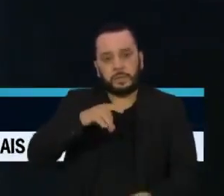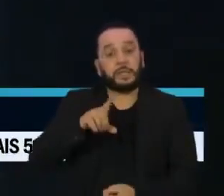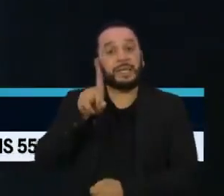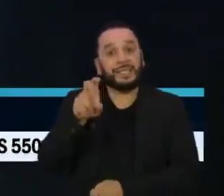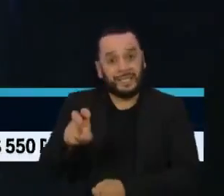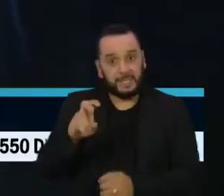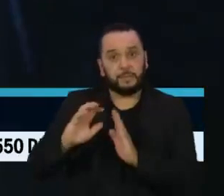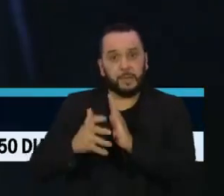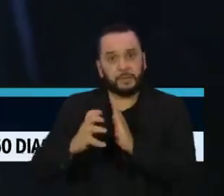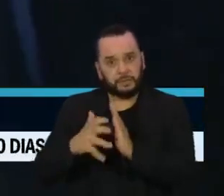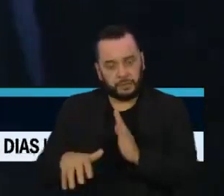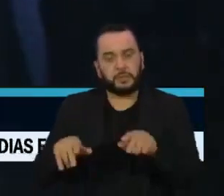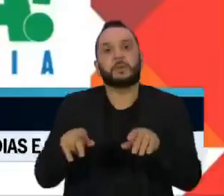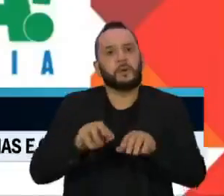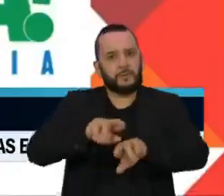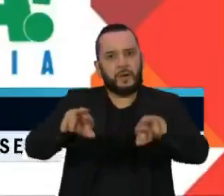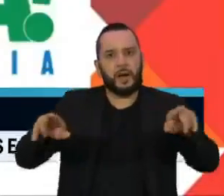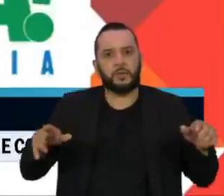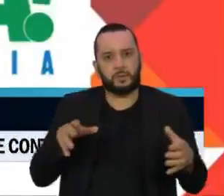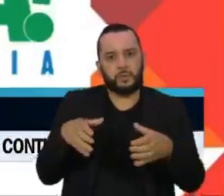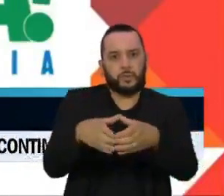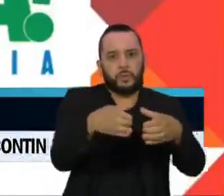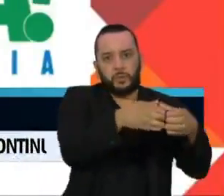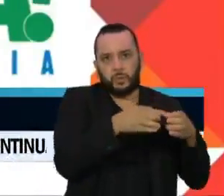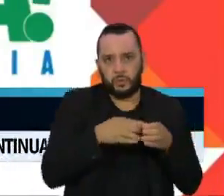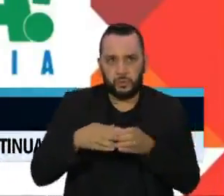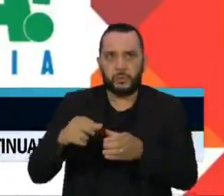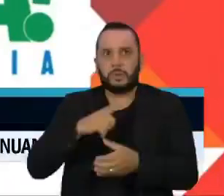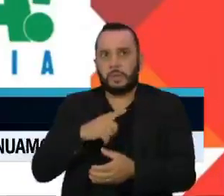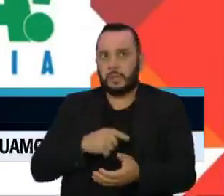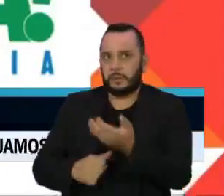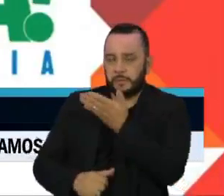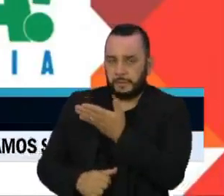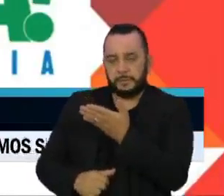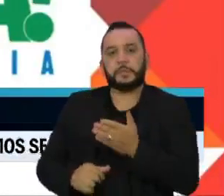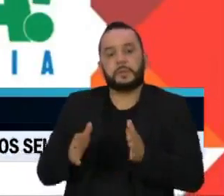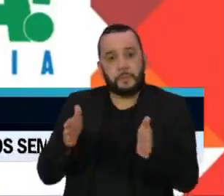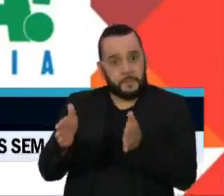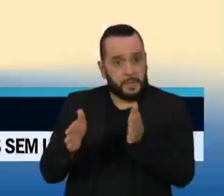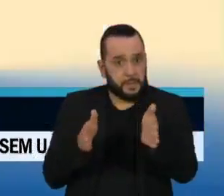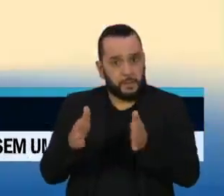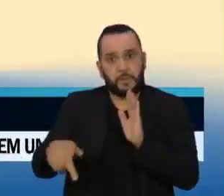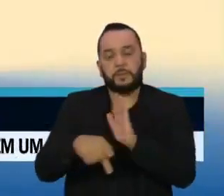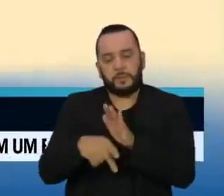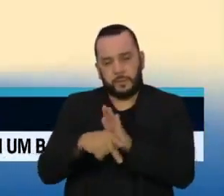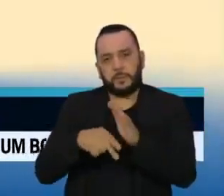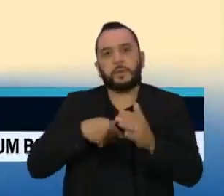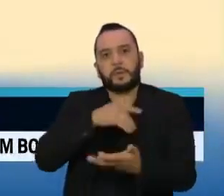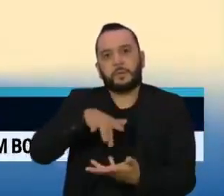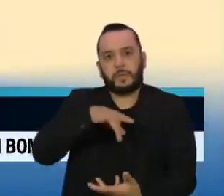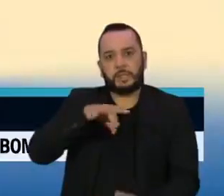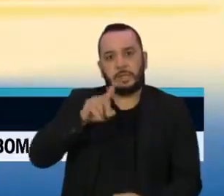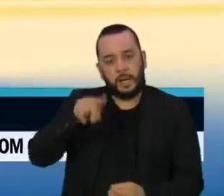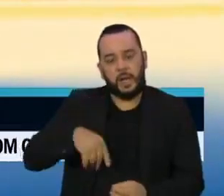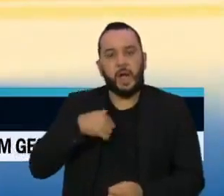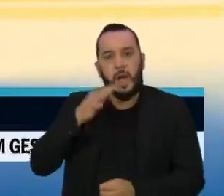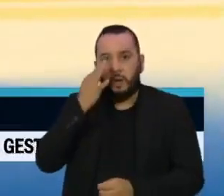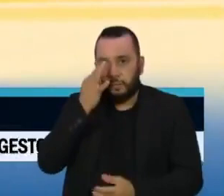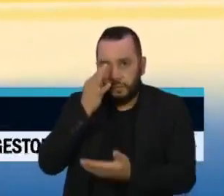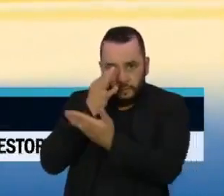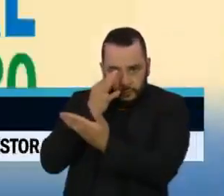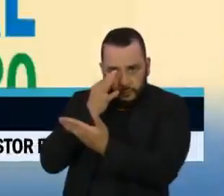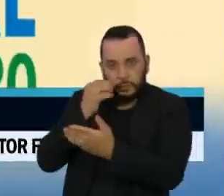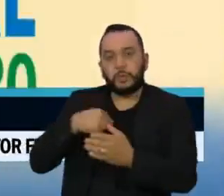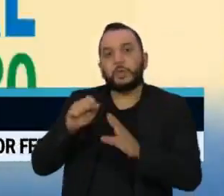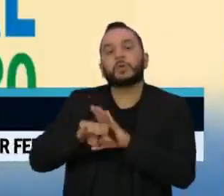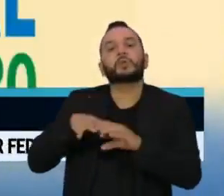correntes participaram da mobilização. A Vigília pela Democracia Brasileira é transmitida ao vivo pelo YouTube no canal Direitos